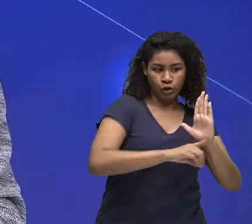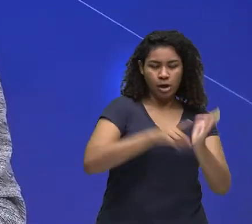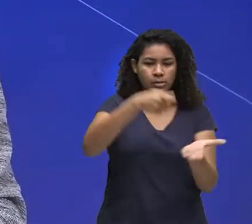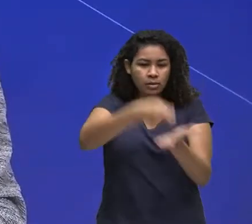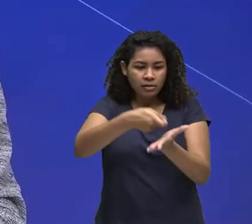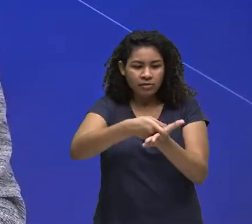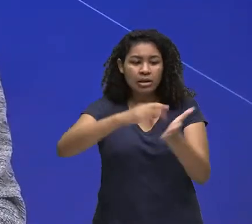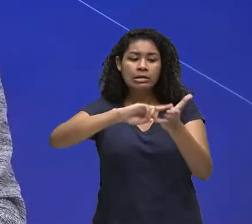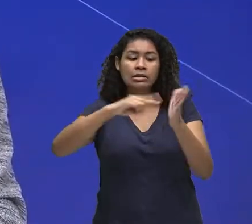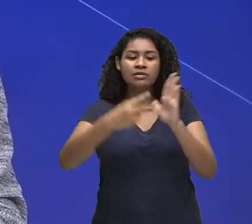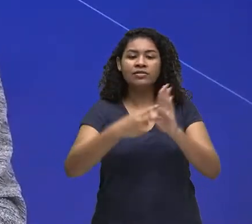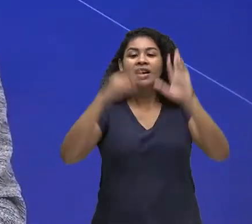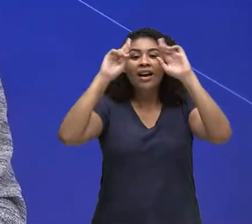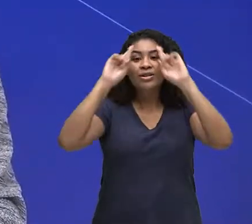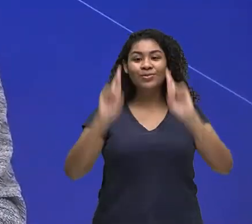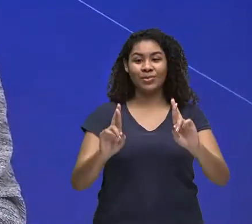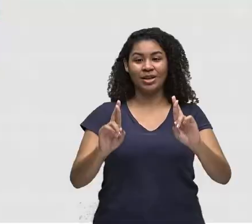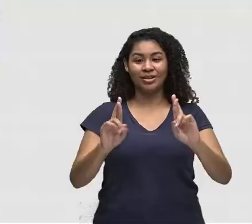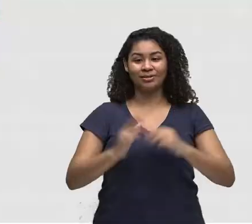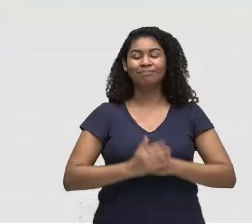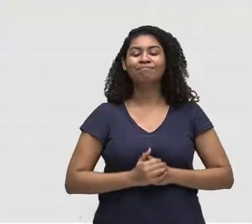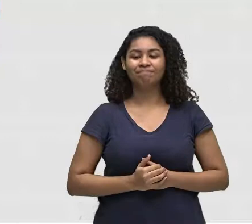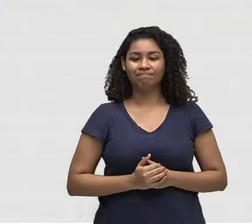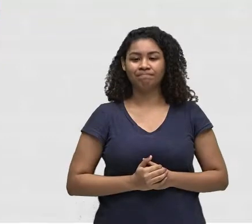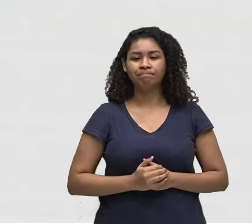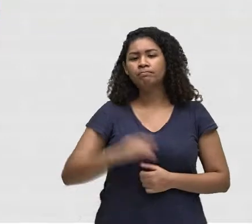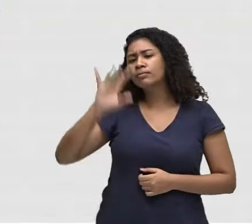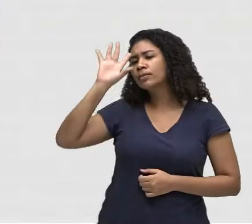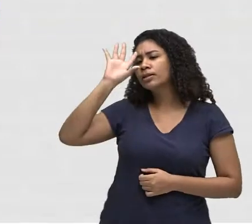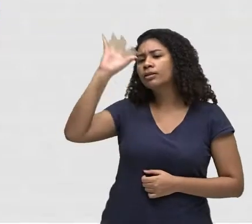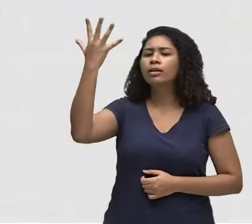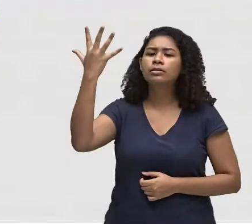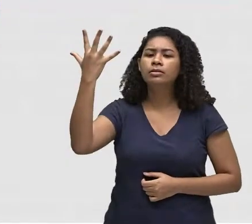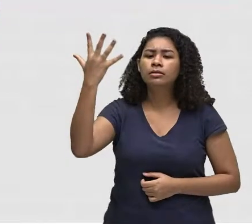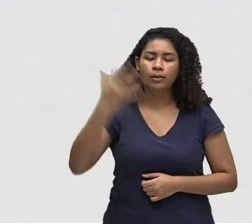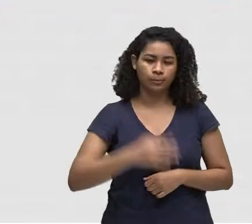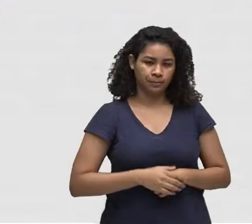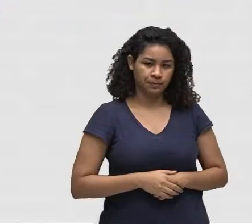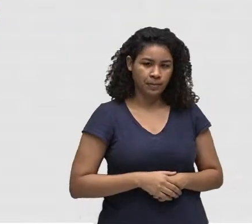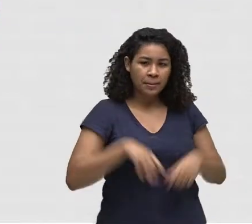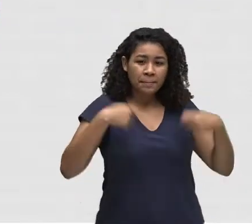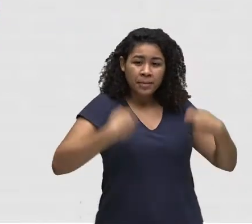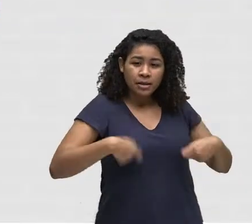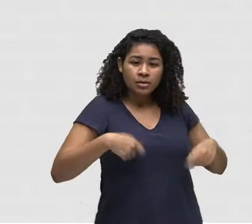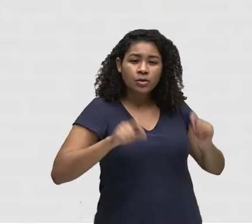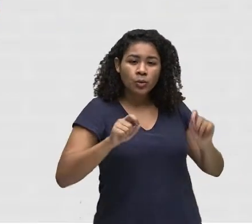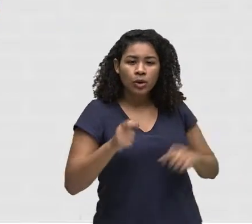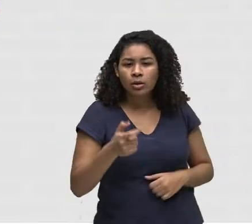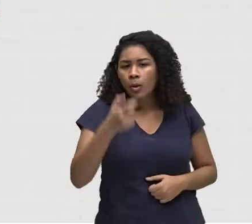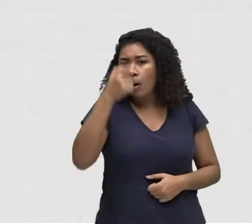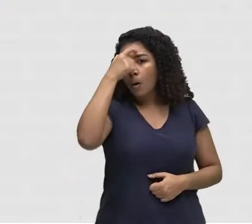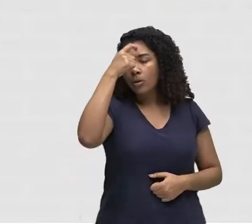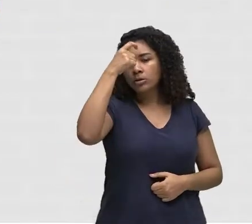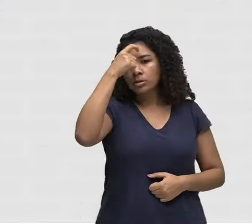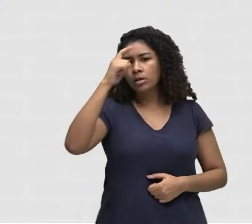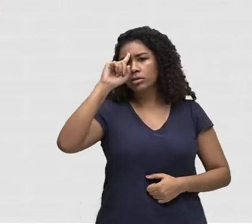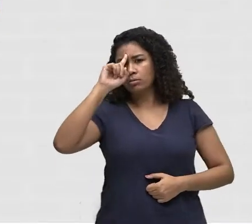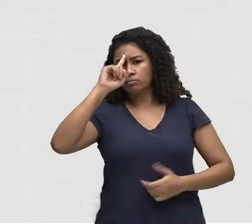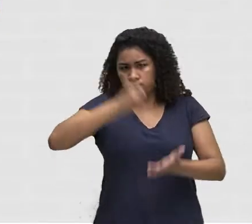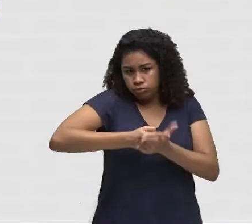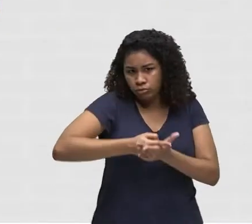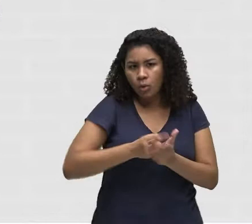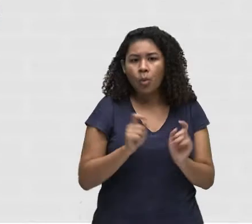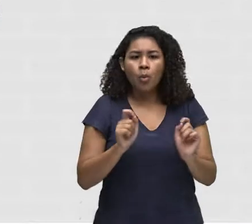também. Tomada de decisões. Precisam possuir consciência sobre o impacto de